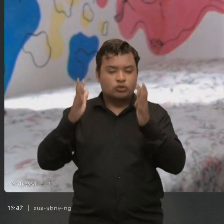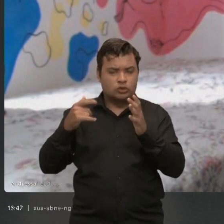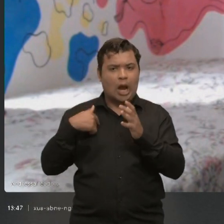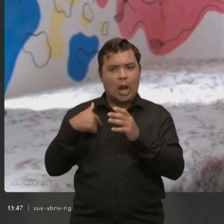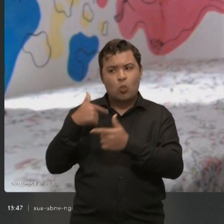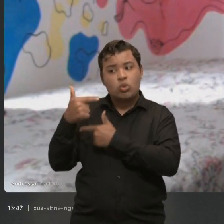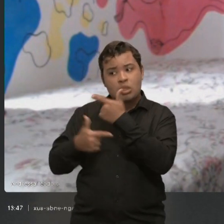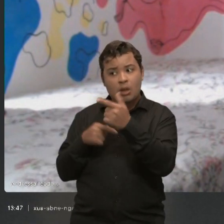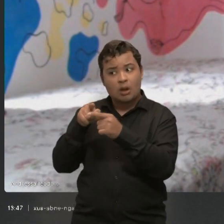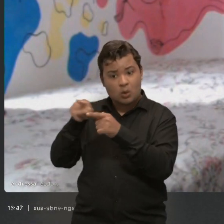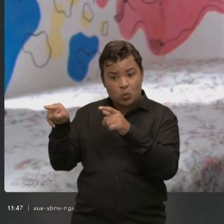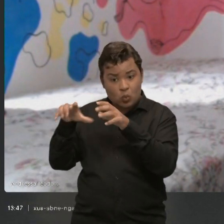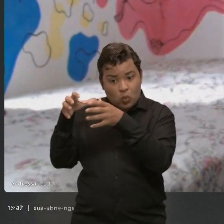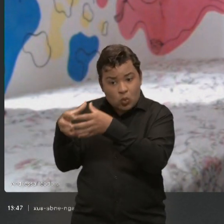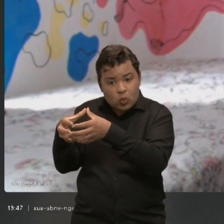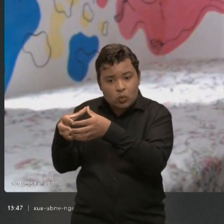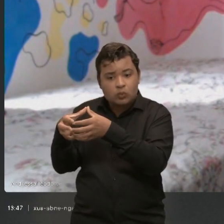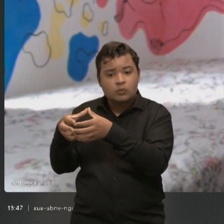trabalhado,